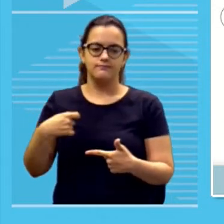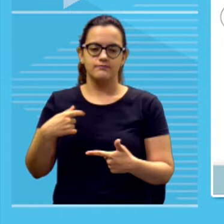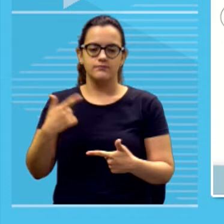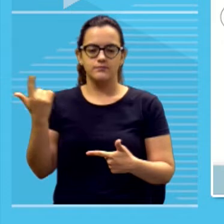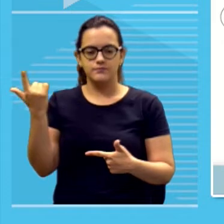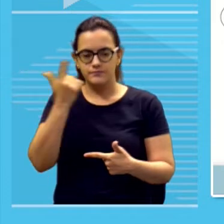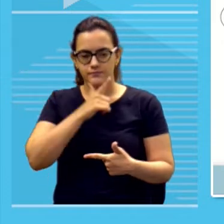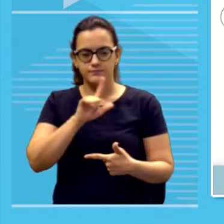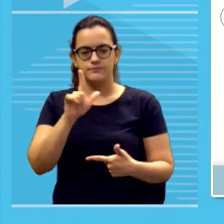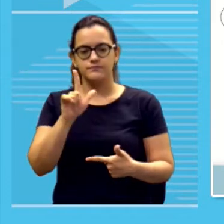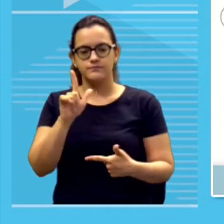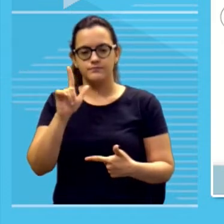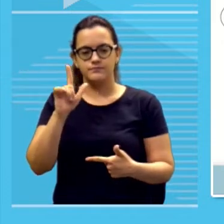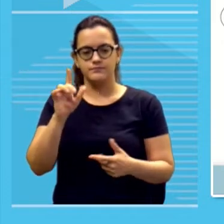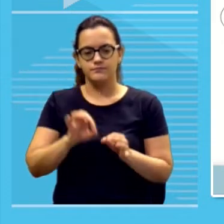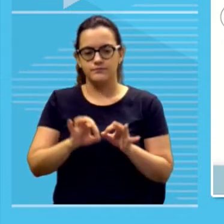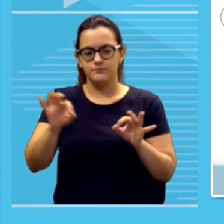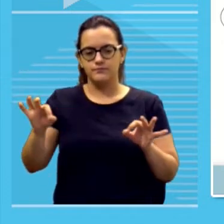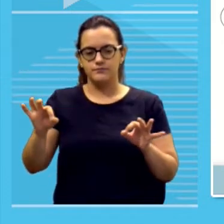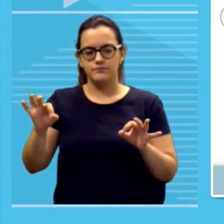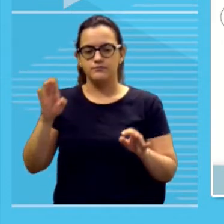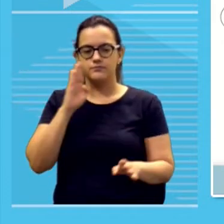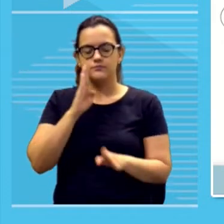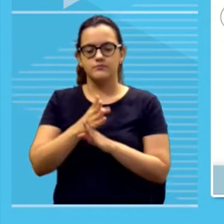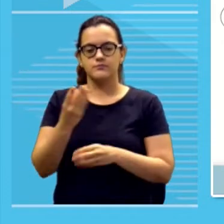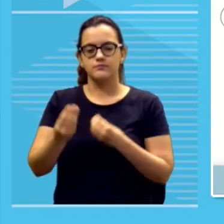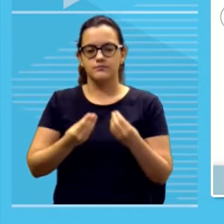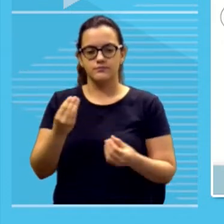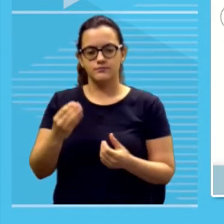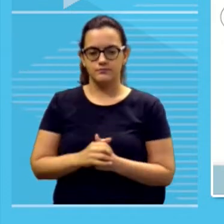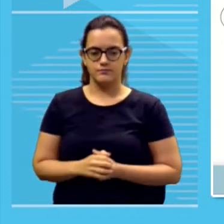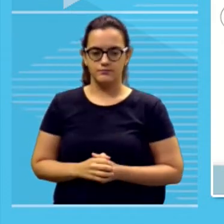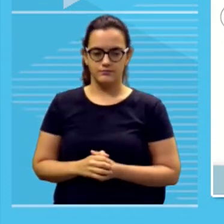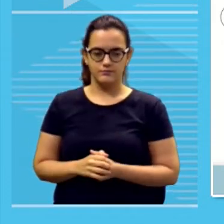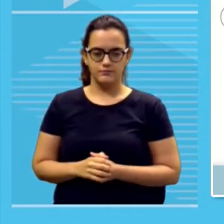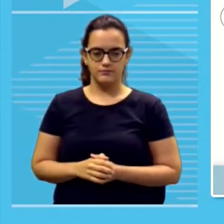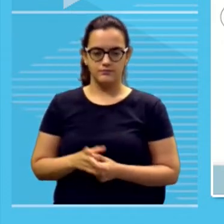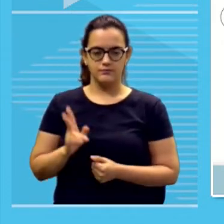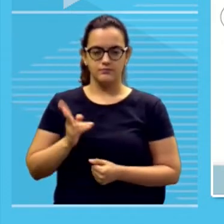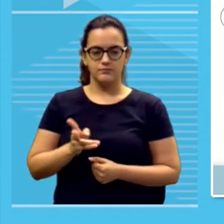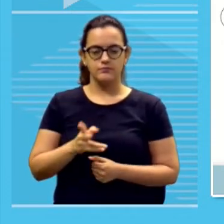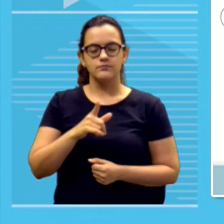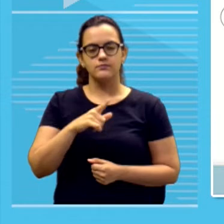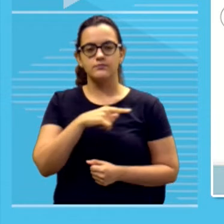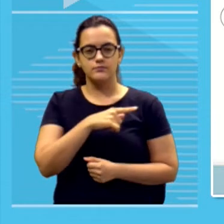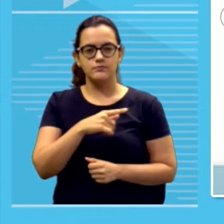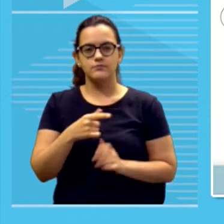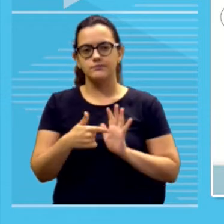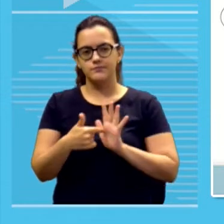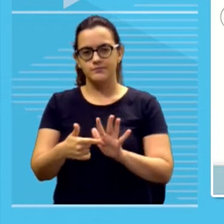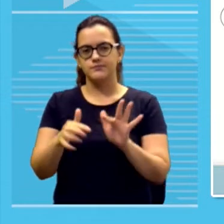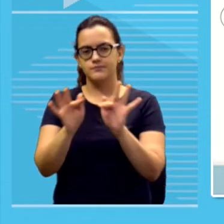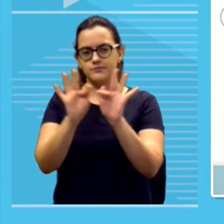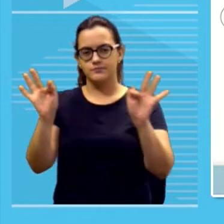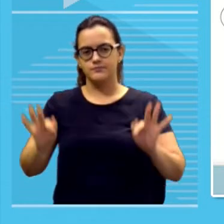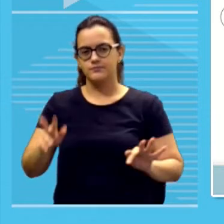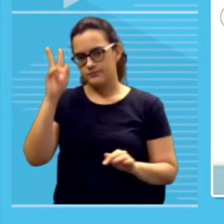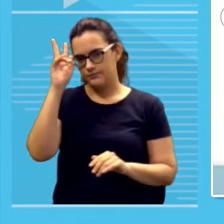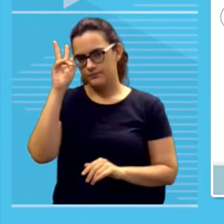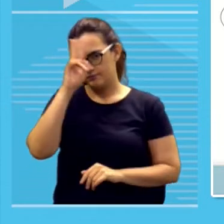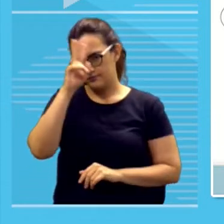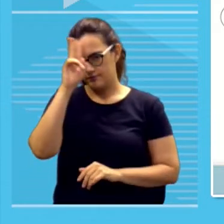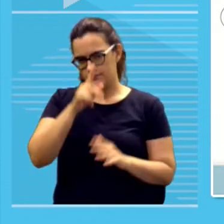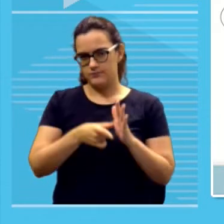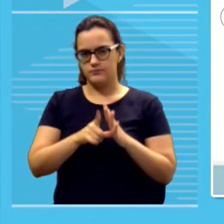do P para o q vai ser a raiz não é do P Porque então